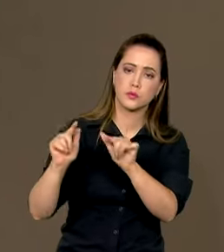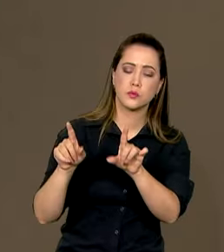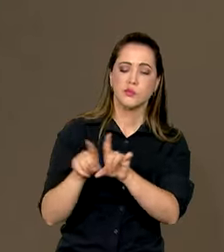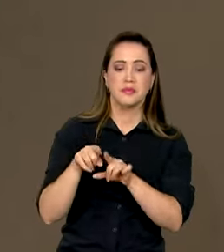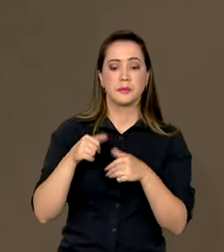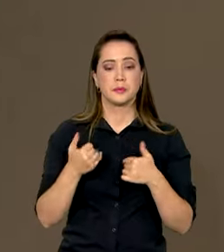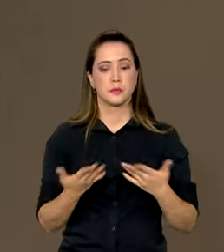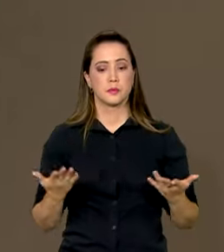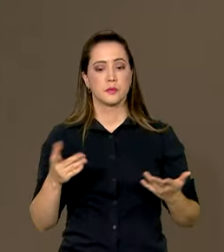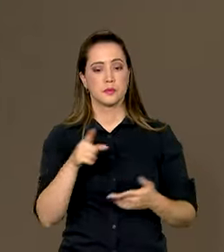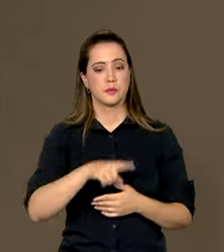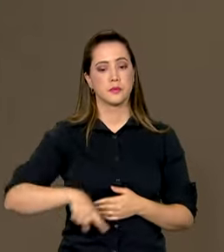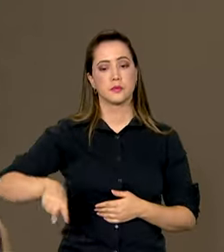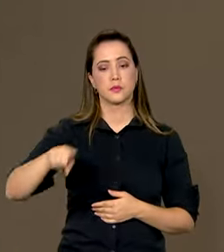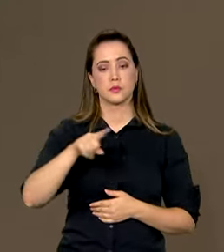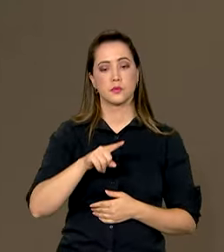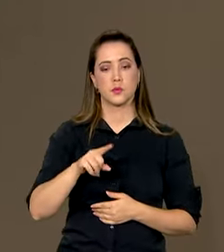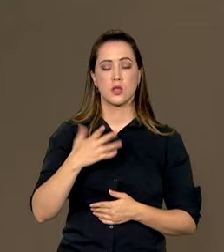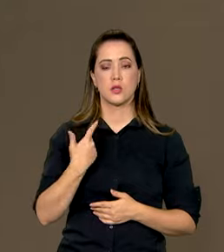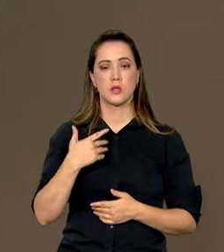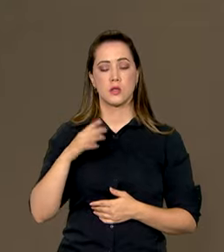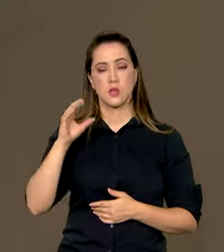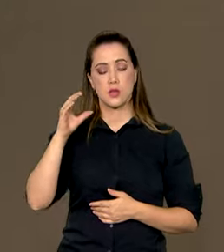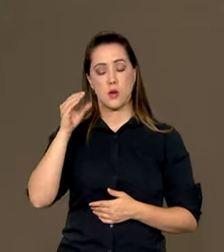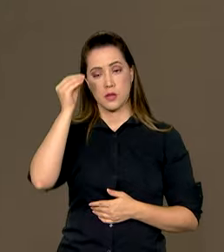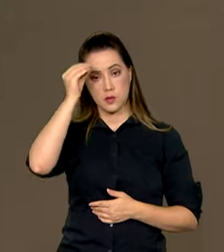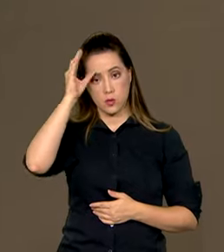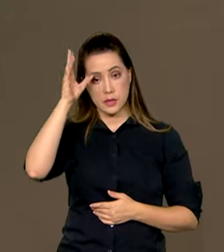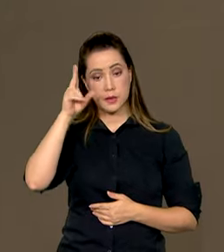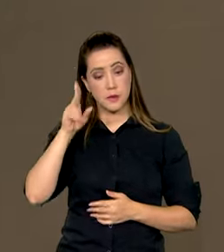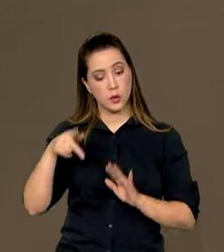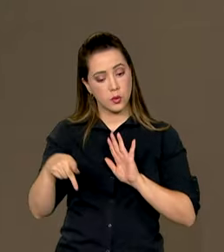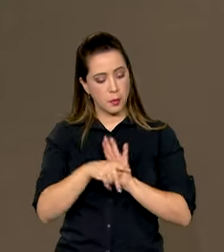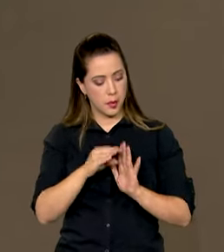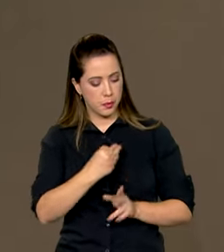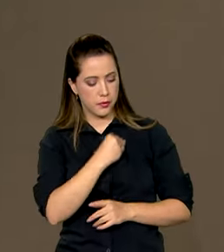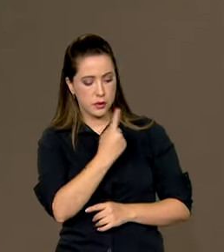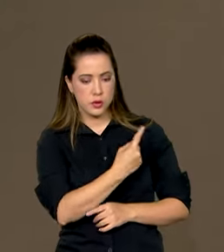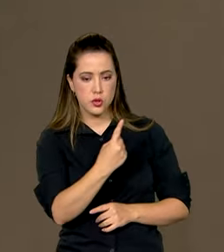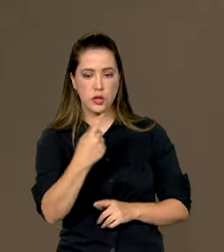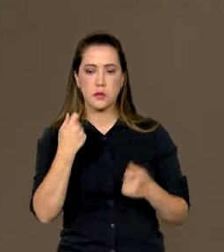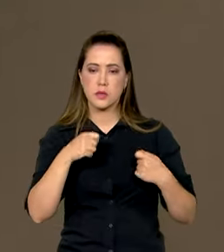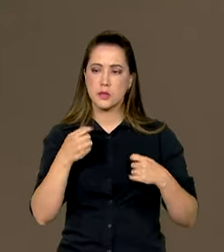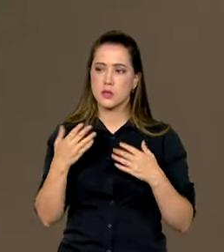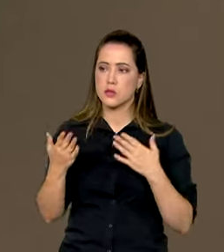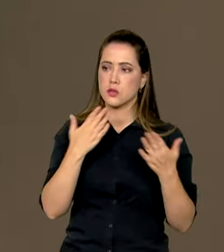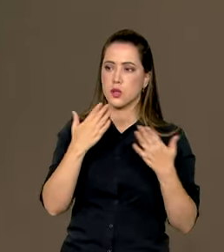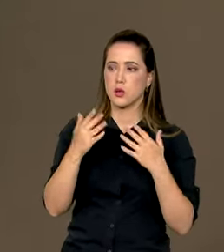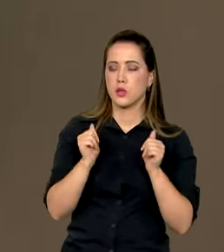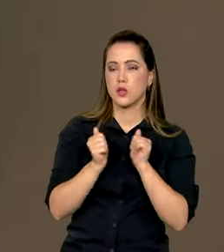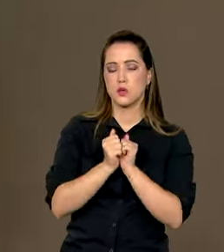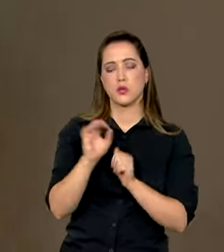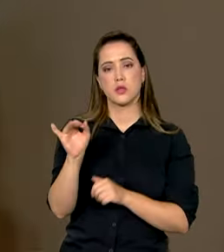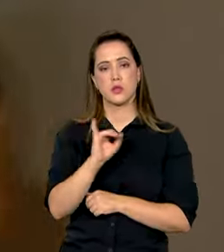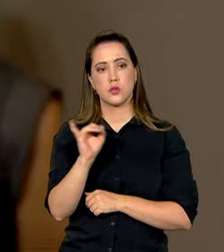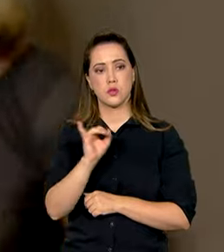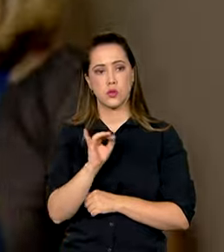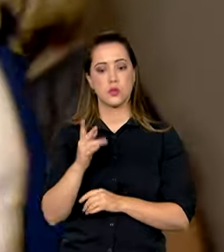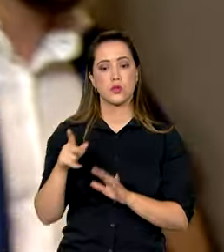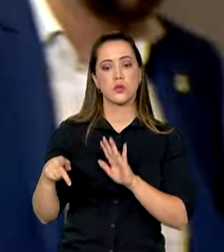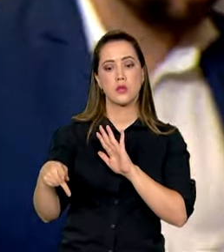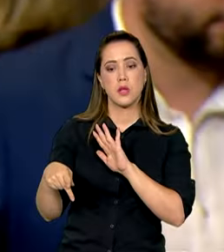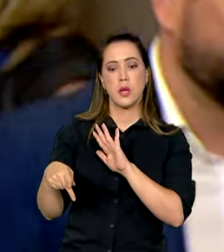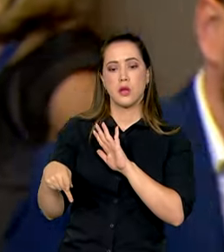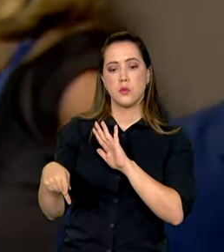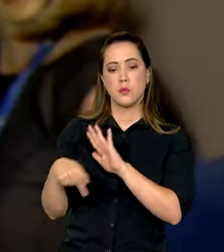e, portanto, esse conhecimento empírico que precisa cada vez mais dialogar com as instituições acadêmicas. Nosso